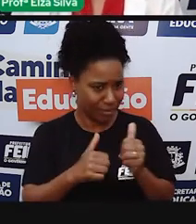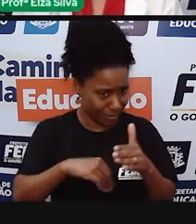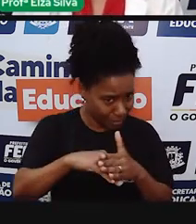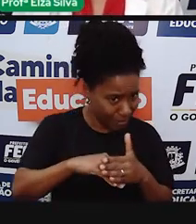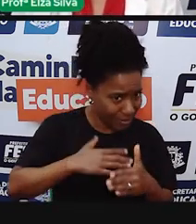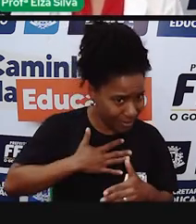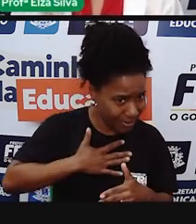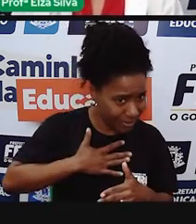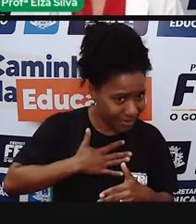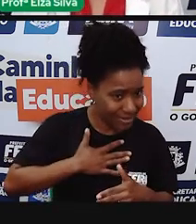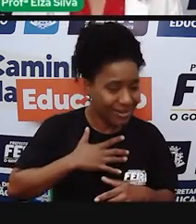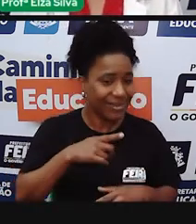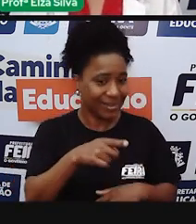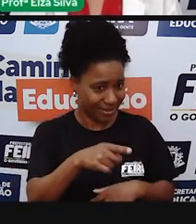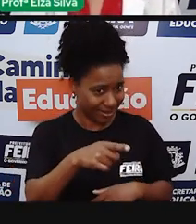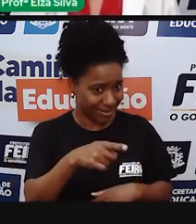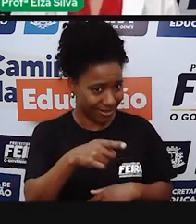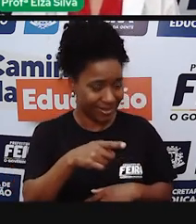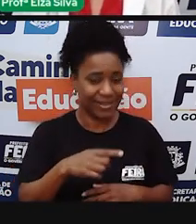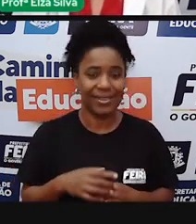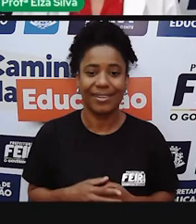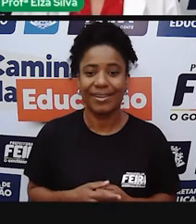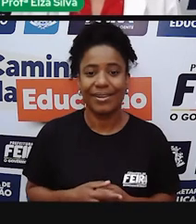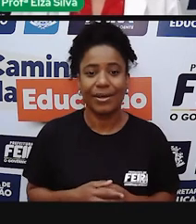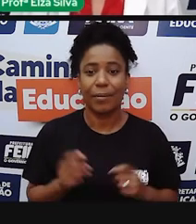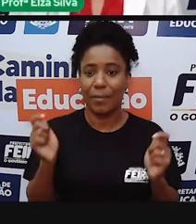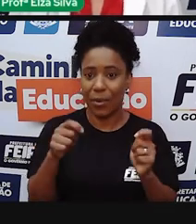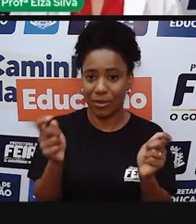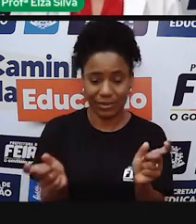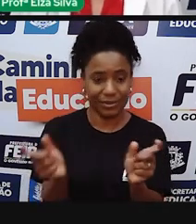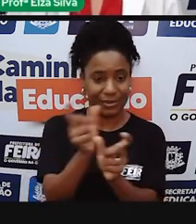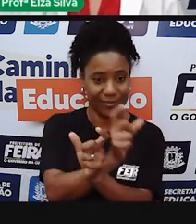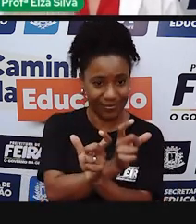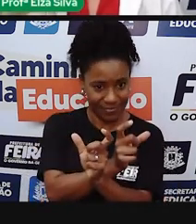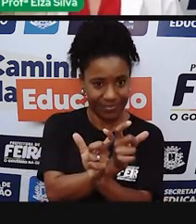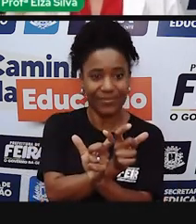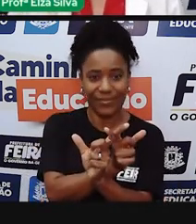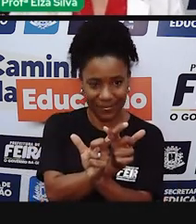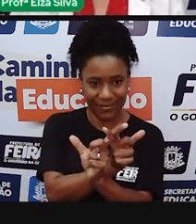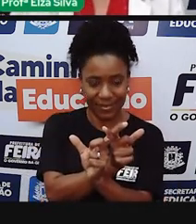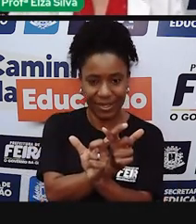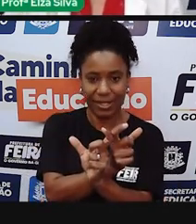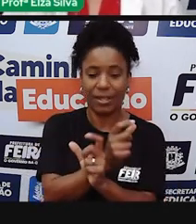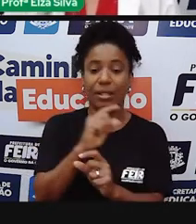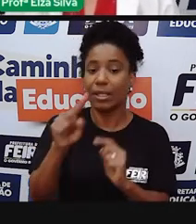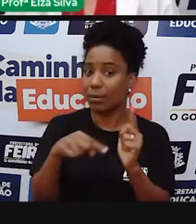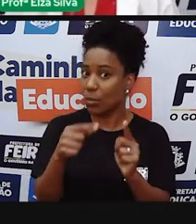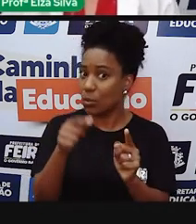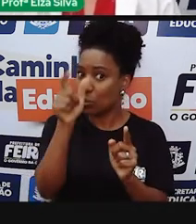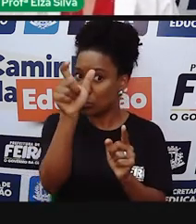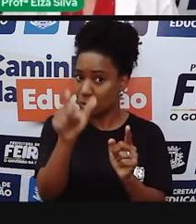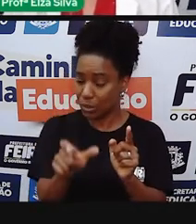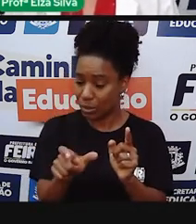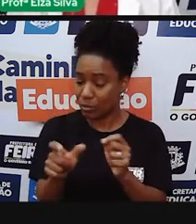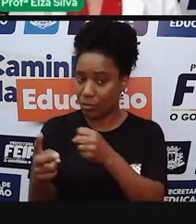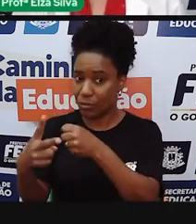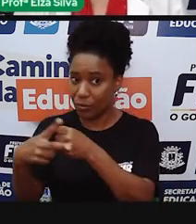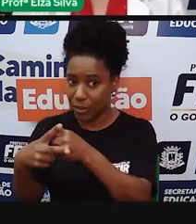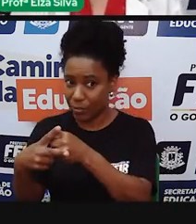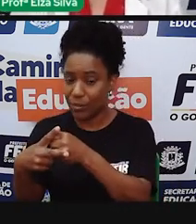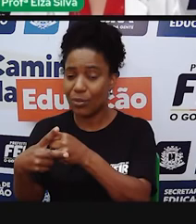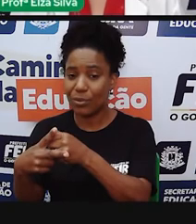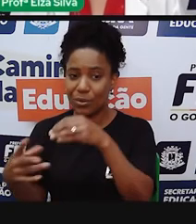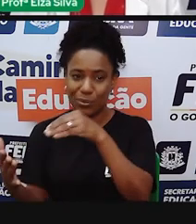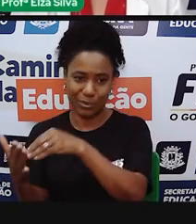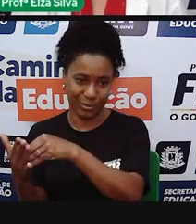o verbo auxiliar, e coloco no início da pergunta. Depois, eu coloco o sujeito, o verbo e o complemento da